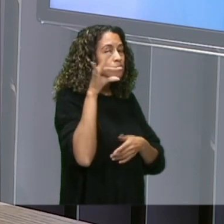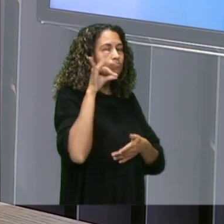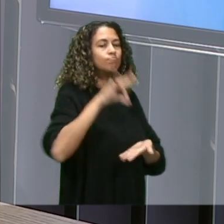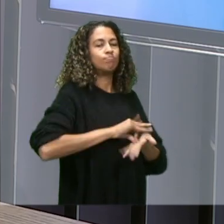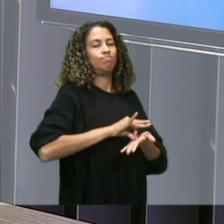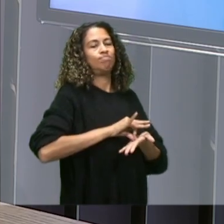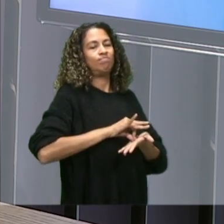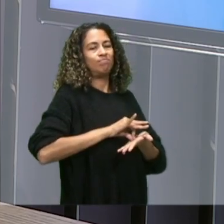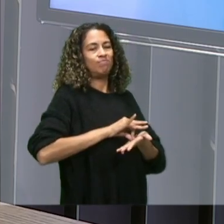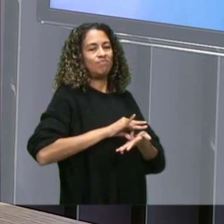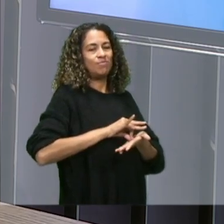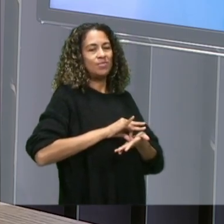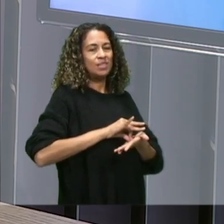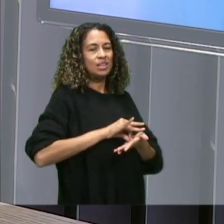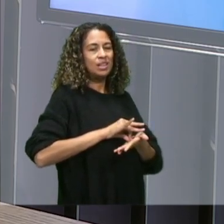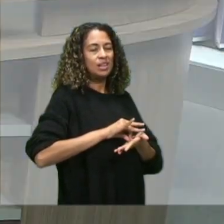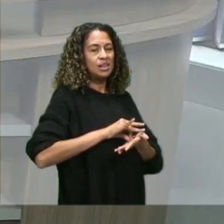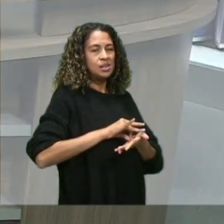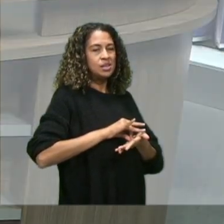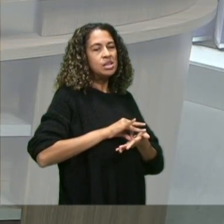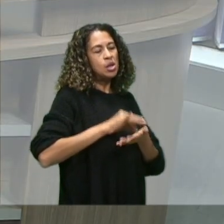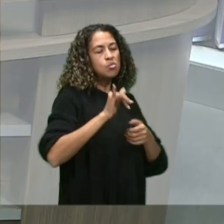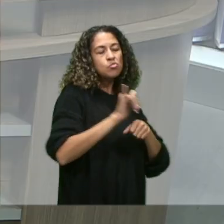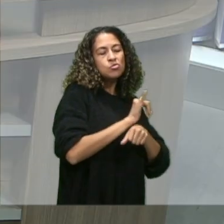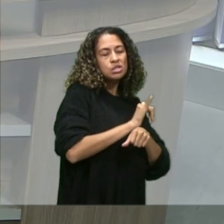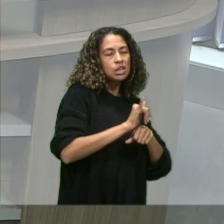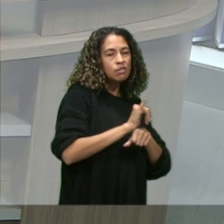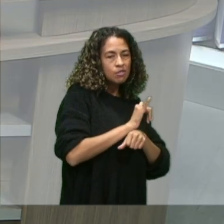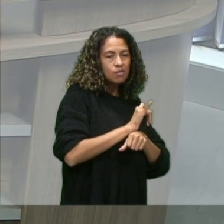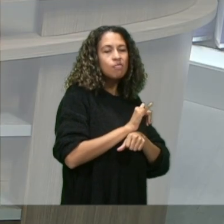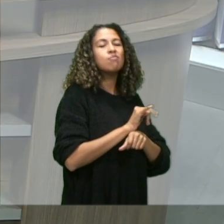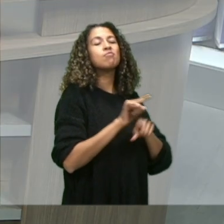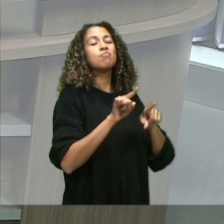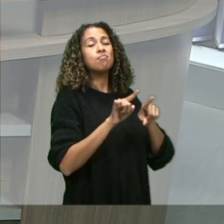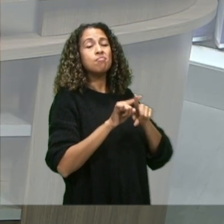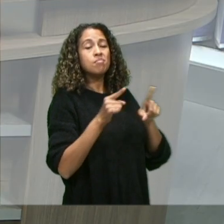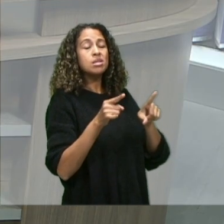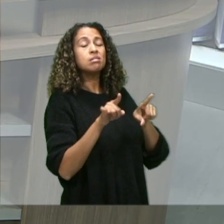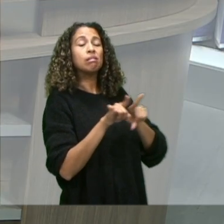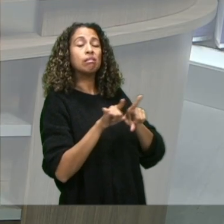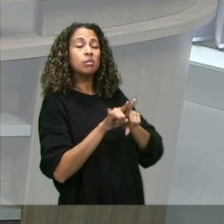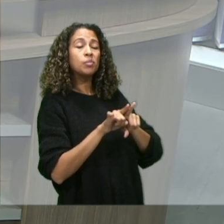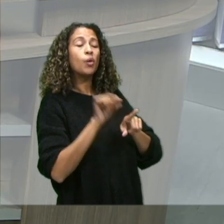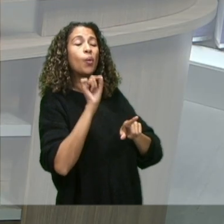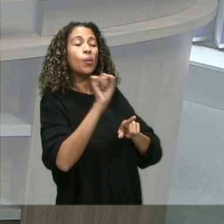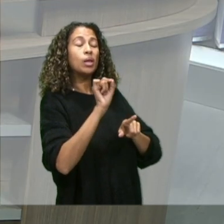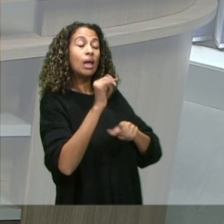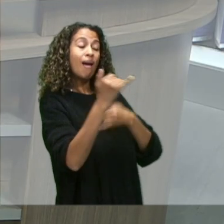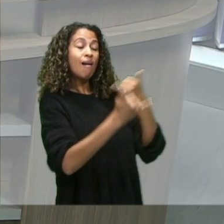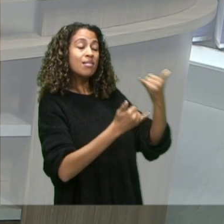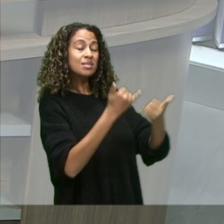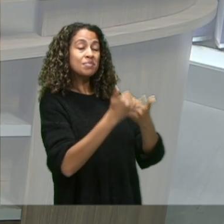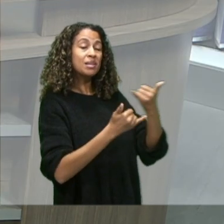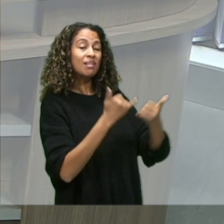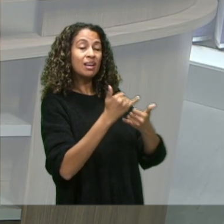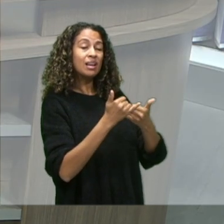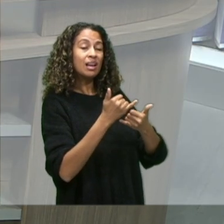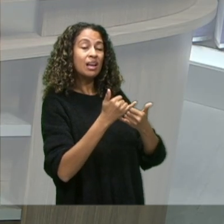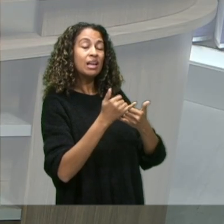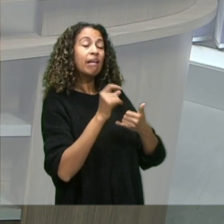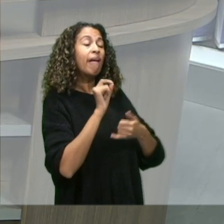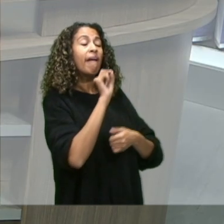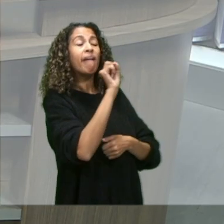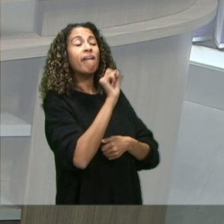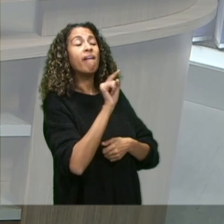Seja por formas, meios e tal, mas também essa questão de voltar às brincadeiras. Quem é o